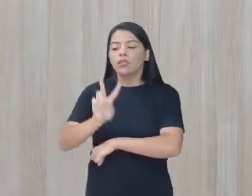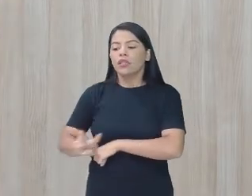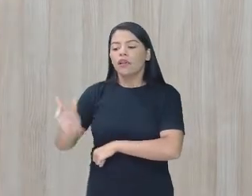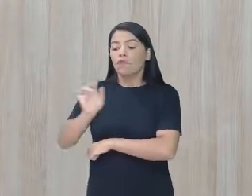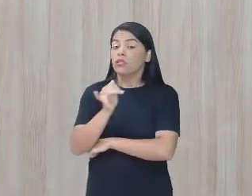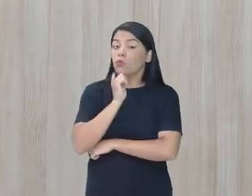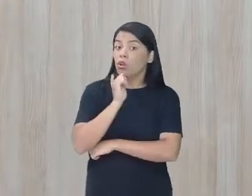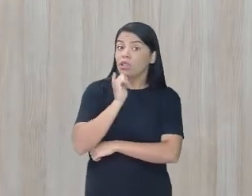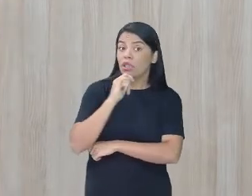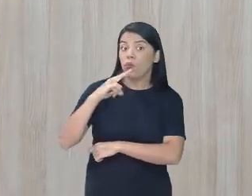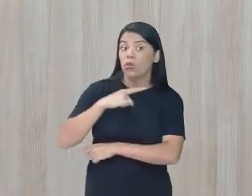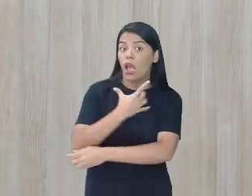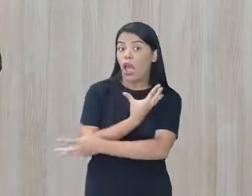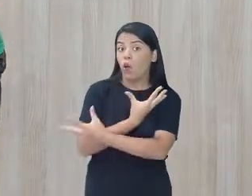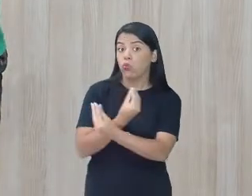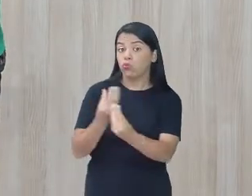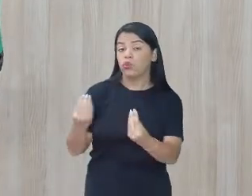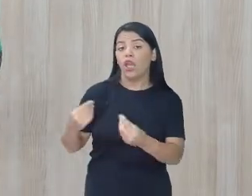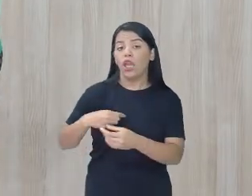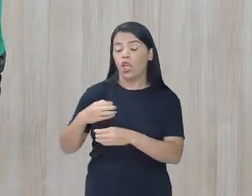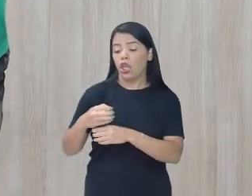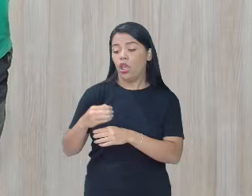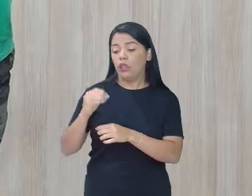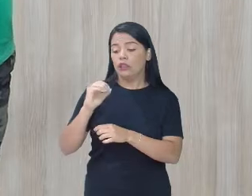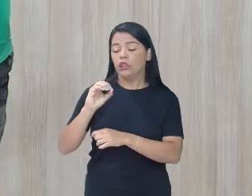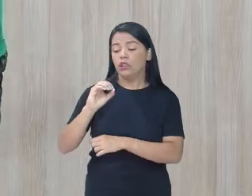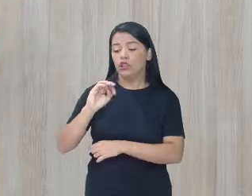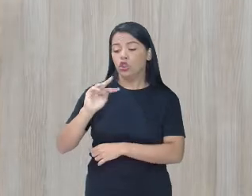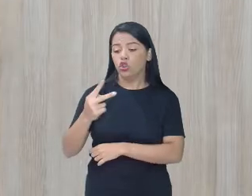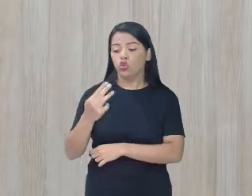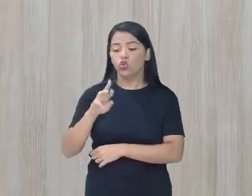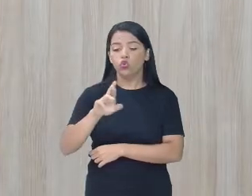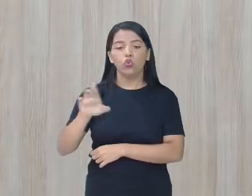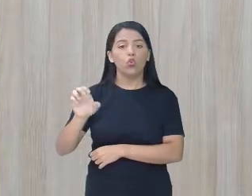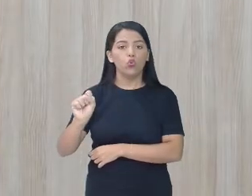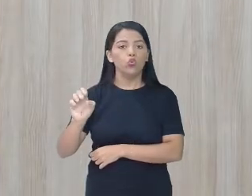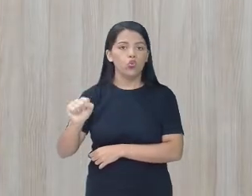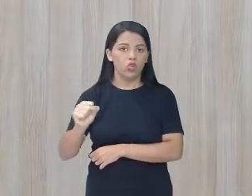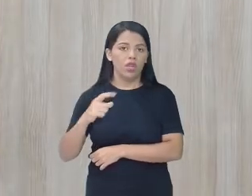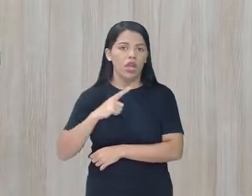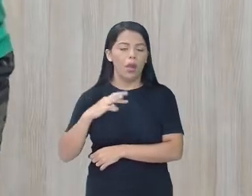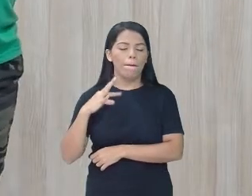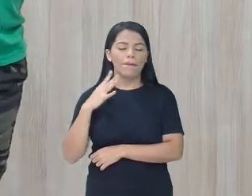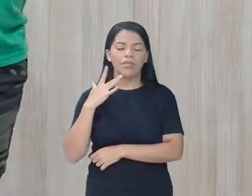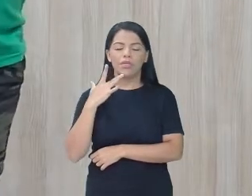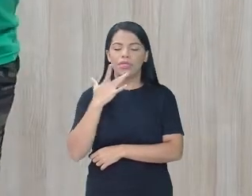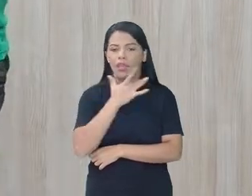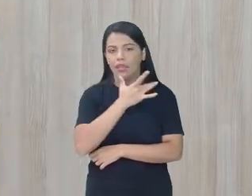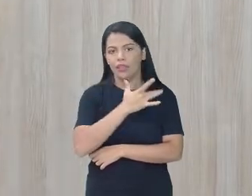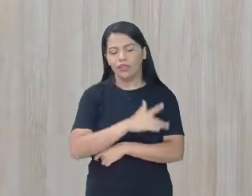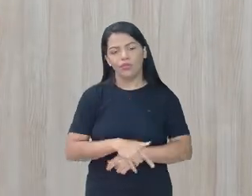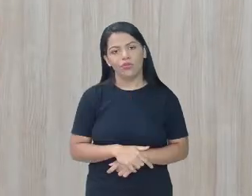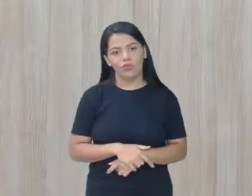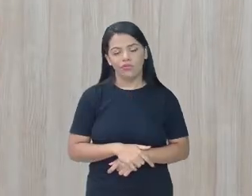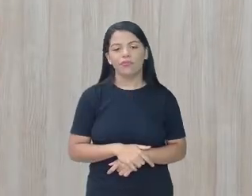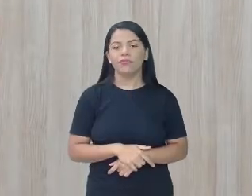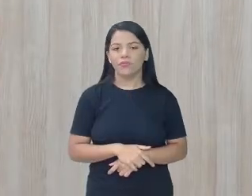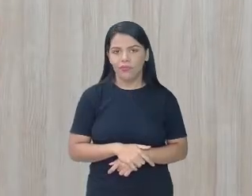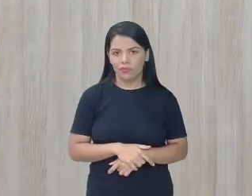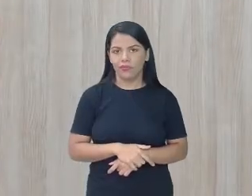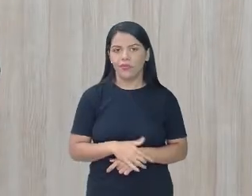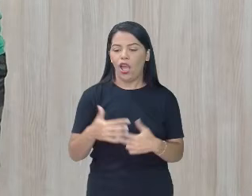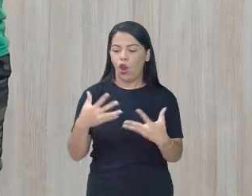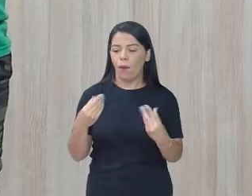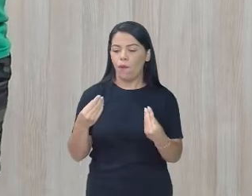né, existe um churro, professora, que é a coisa mais gostosa do mundo, né? Para quem gosta de churros, certo? É a